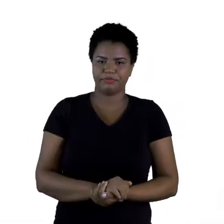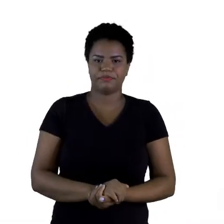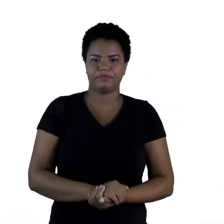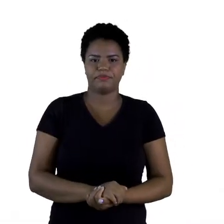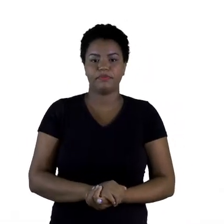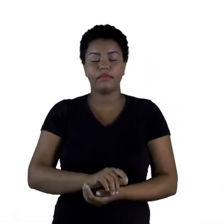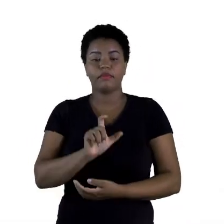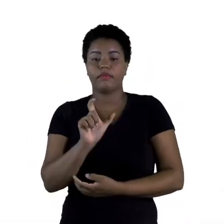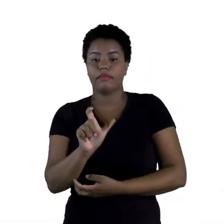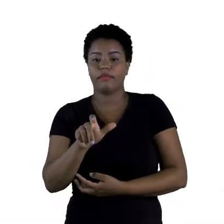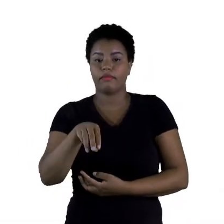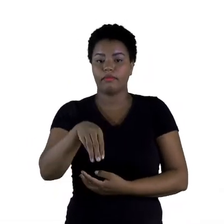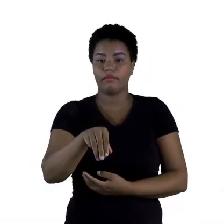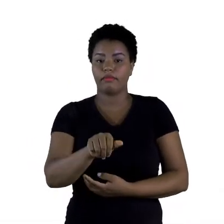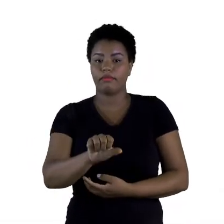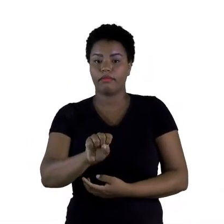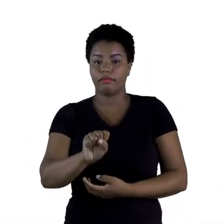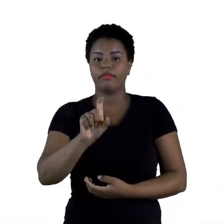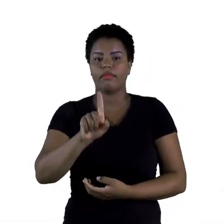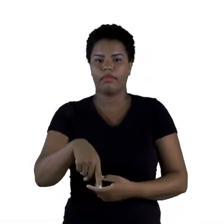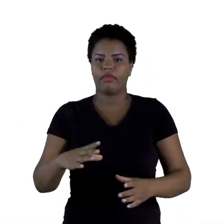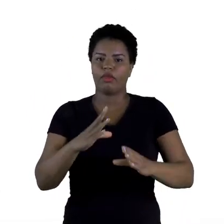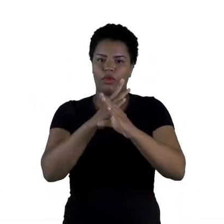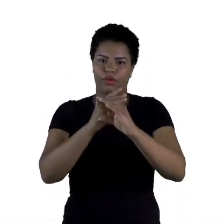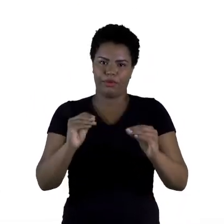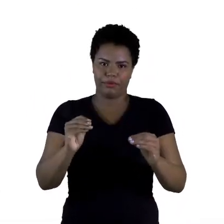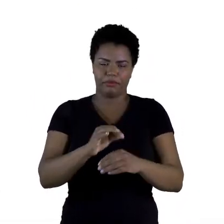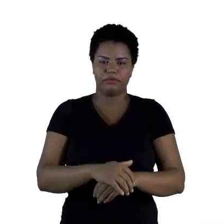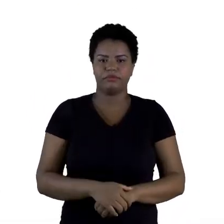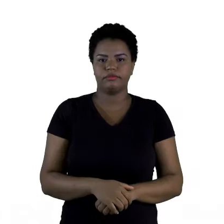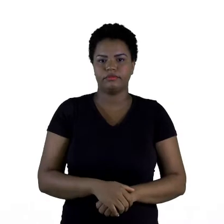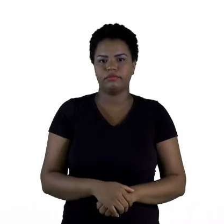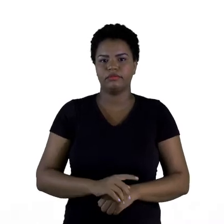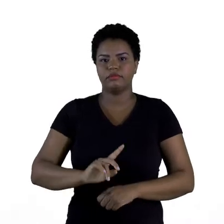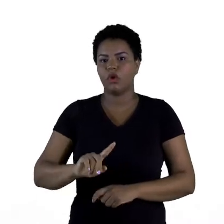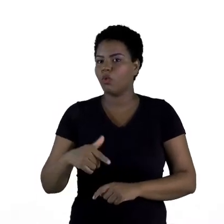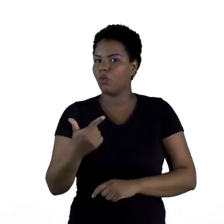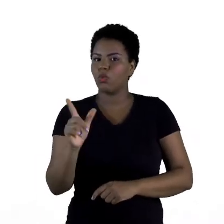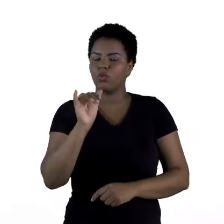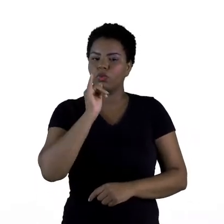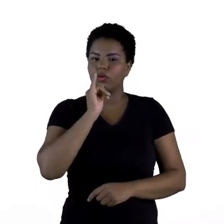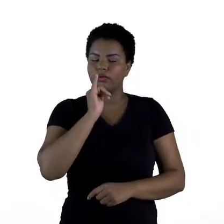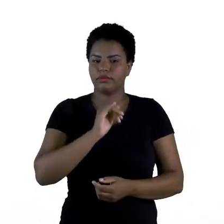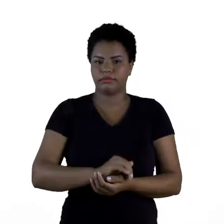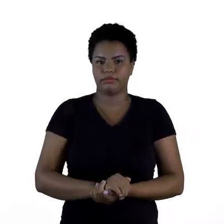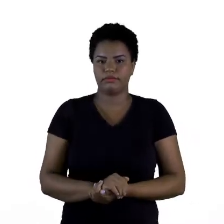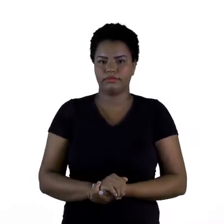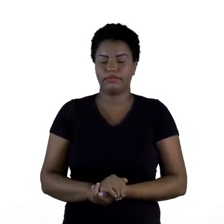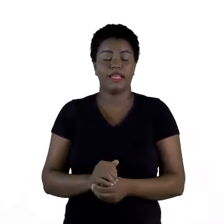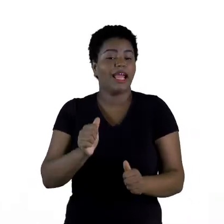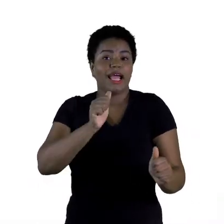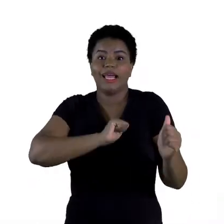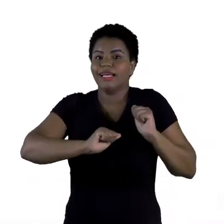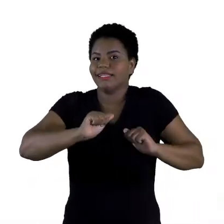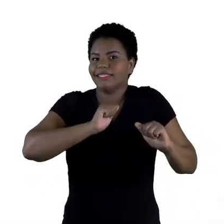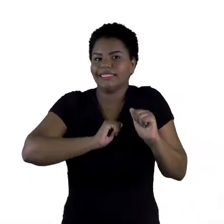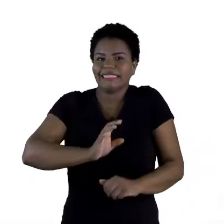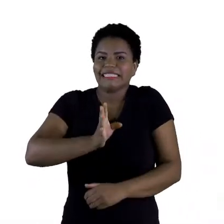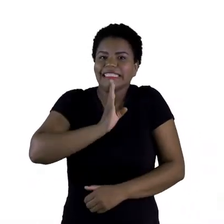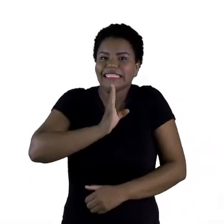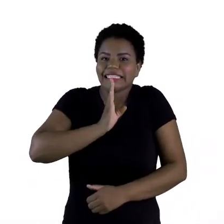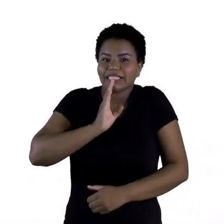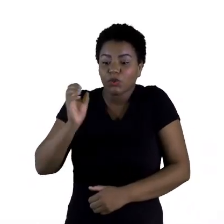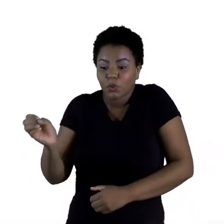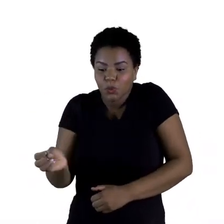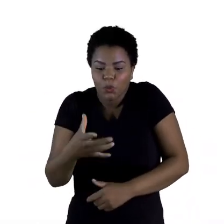mais também é uma conjunção. Vamos mais um exemplo. Adoro conhecer novos